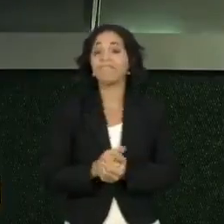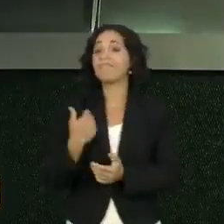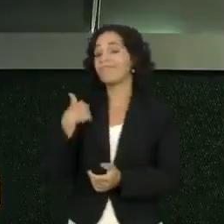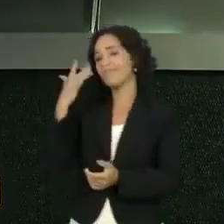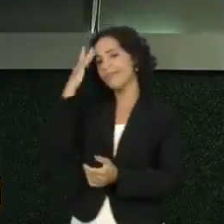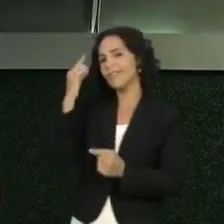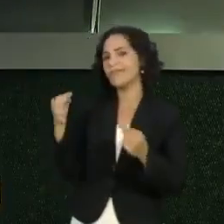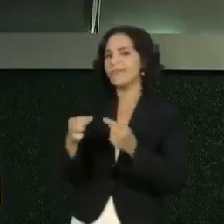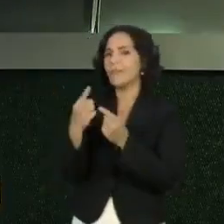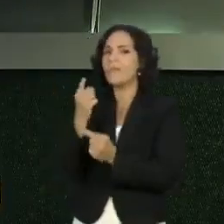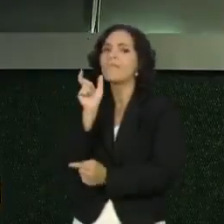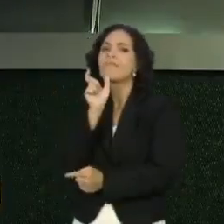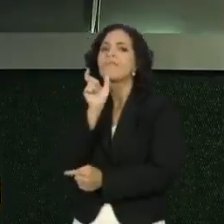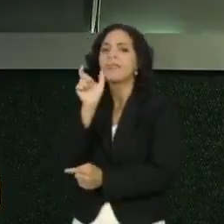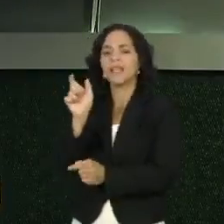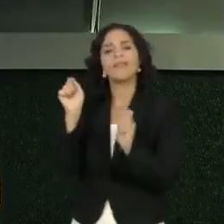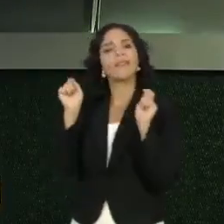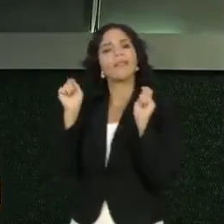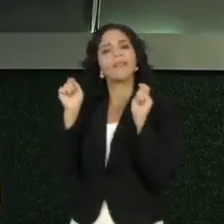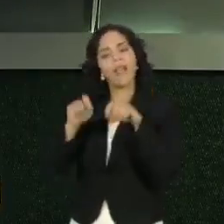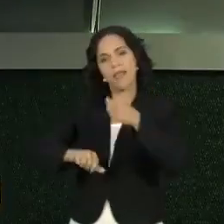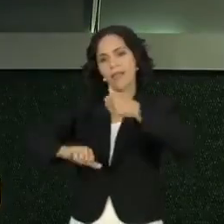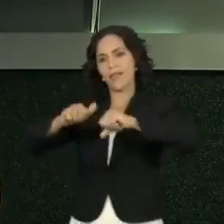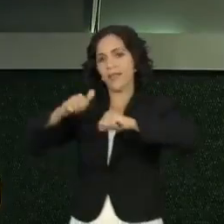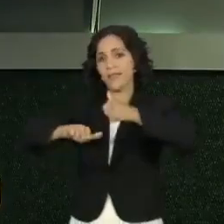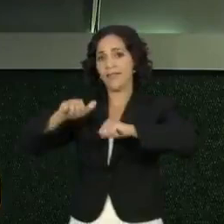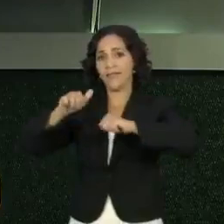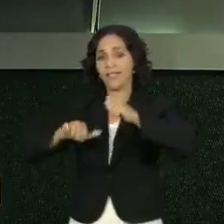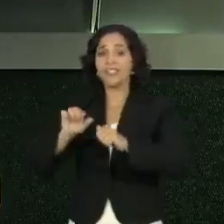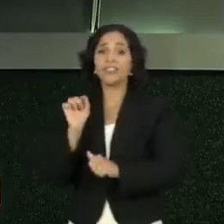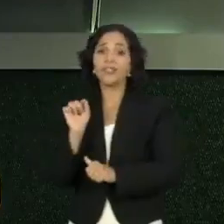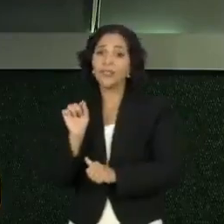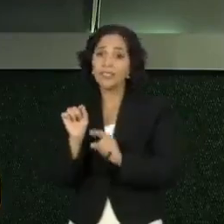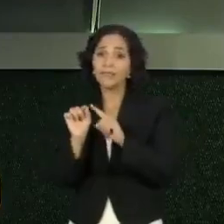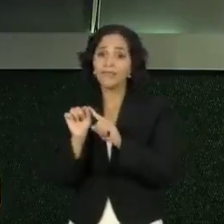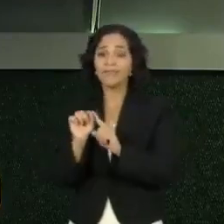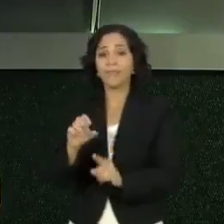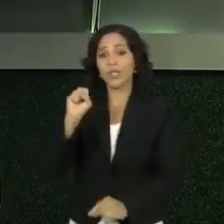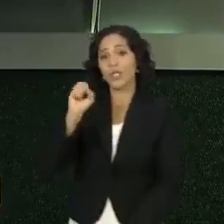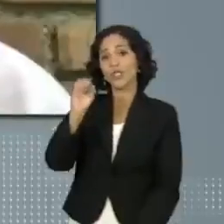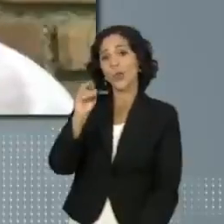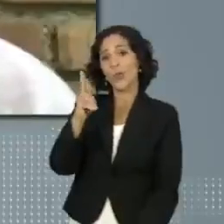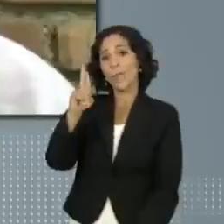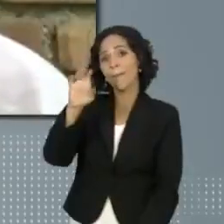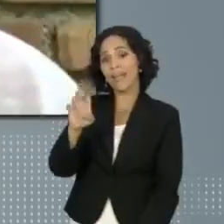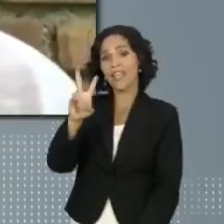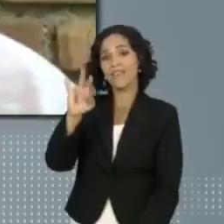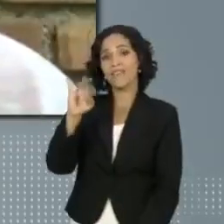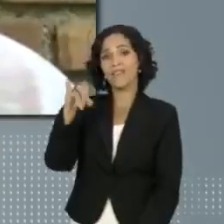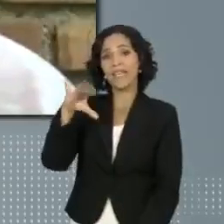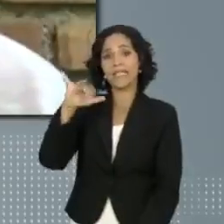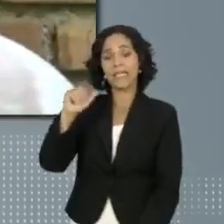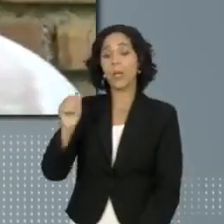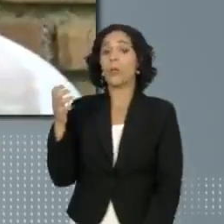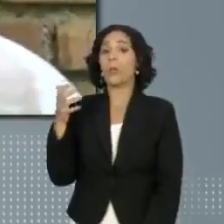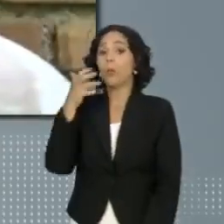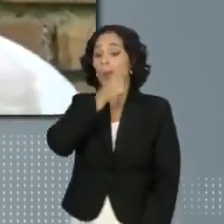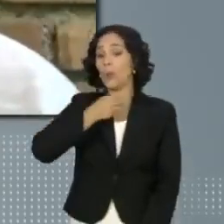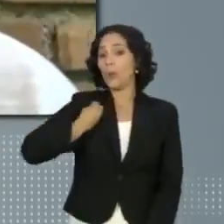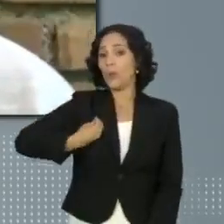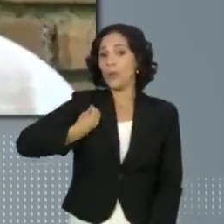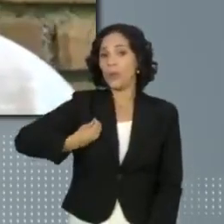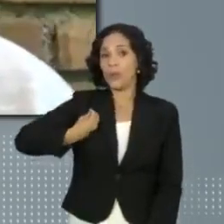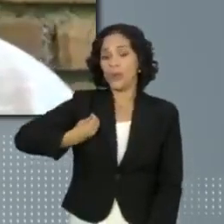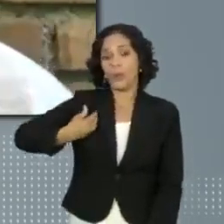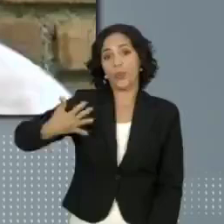palavra suficiente para a gente fazer a avaliação é a palavra sobrevivência, né? Foi um ano em que